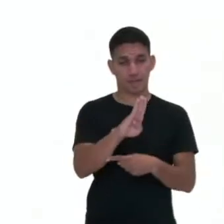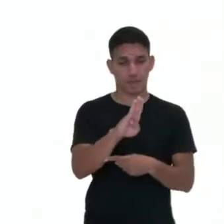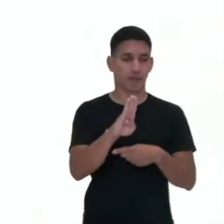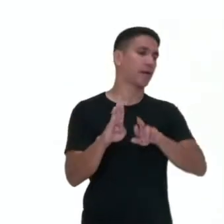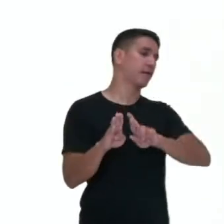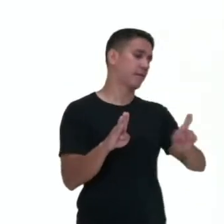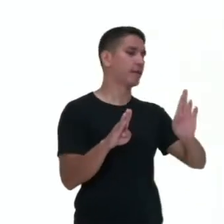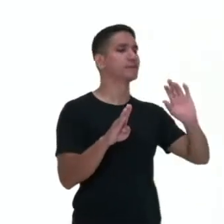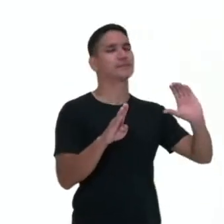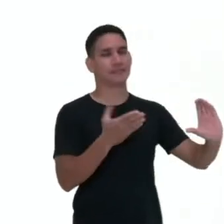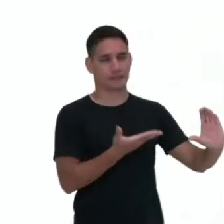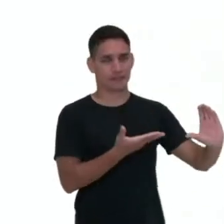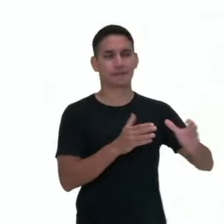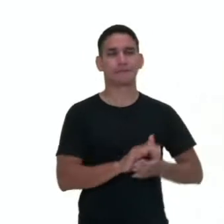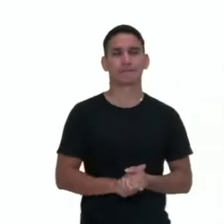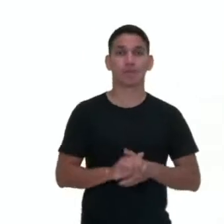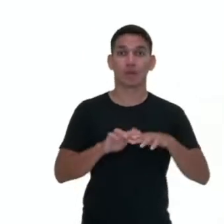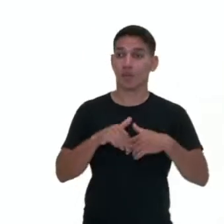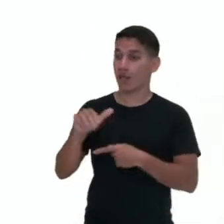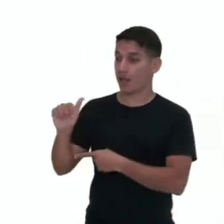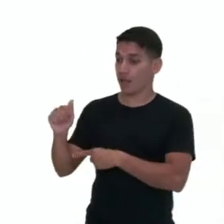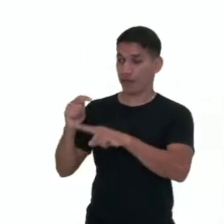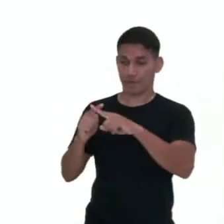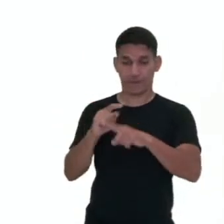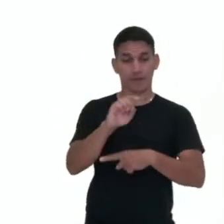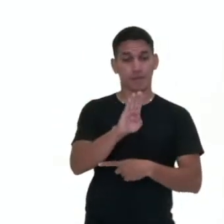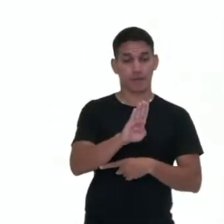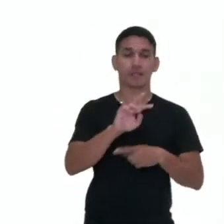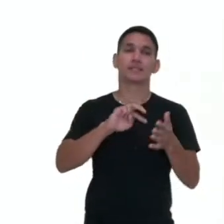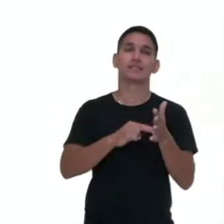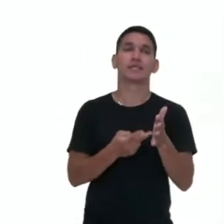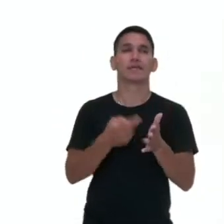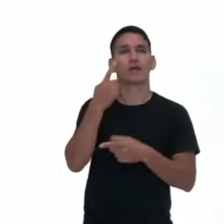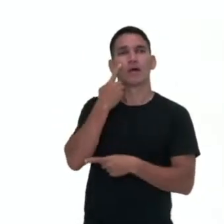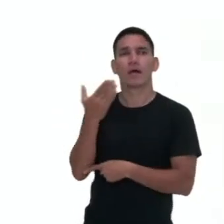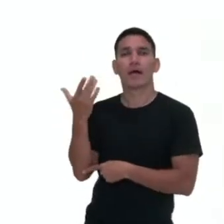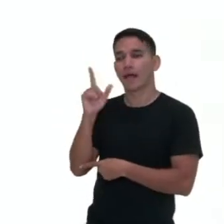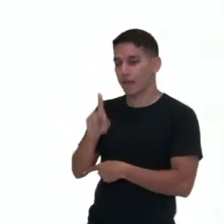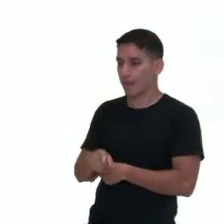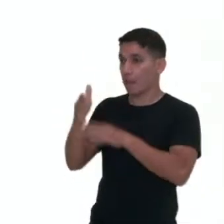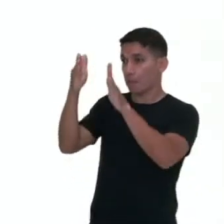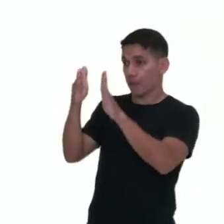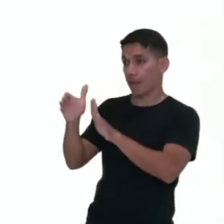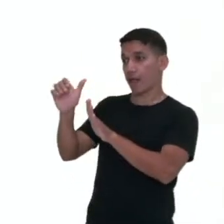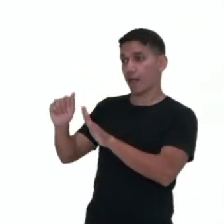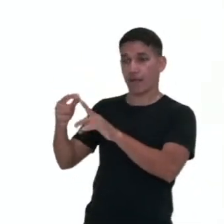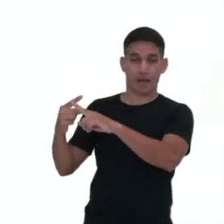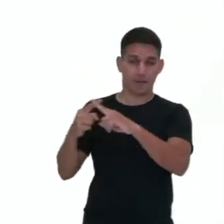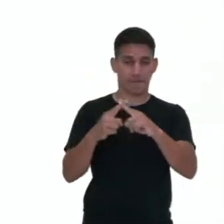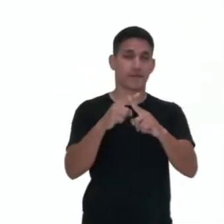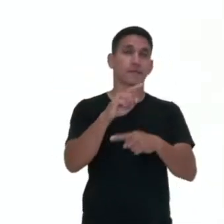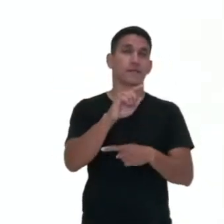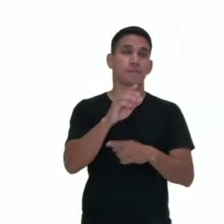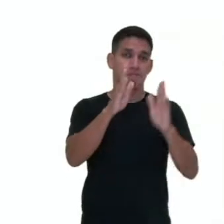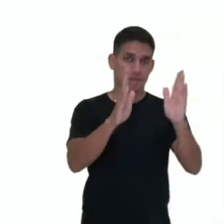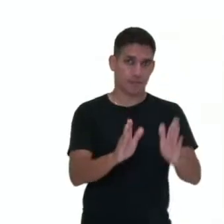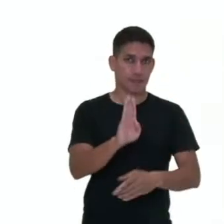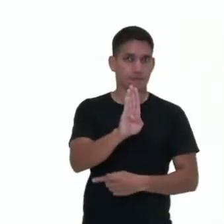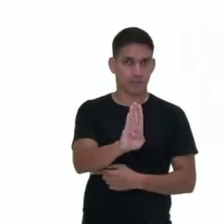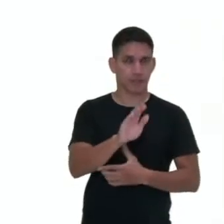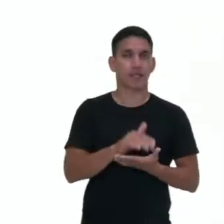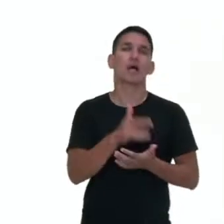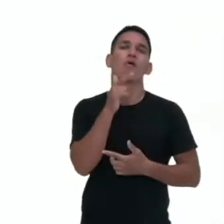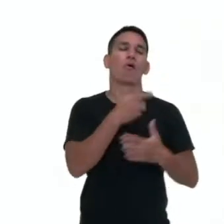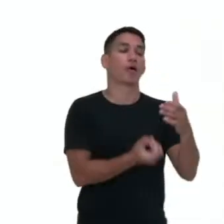A vezes B. A vezes B, pessoal, indica a matriz A multiplicando pela matriz B, que obtém-se a